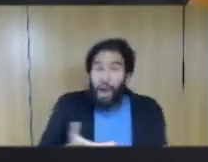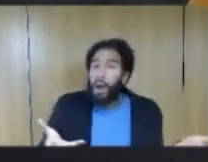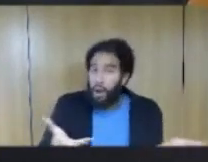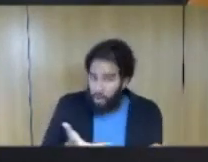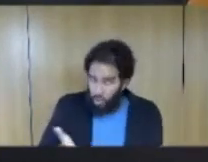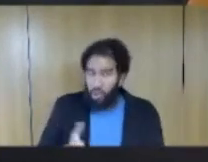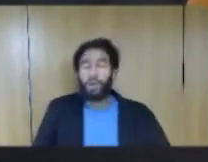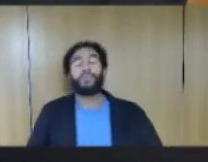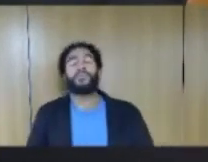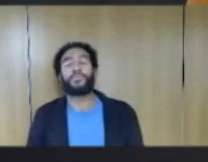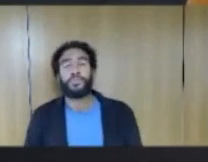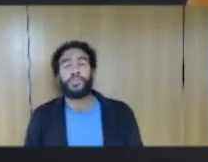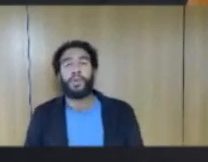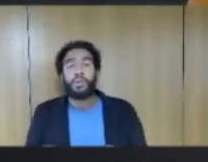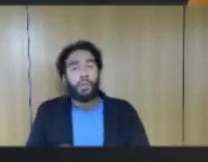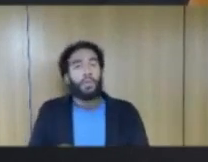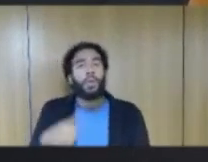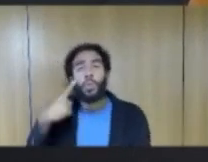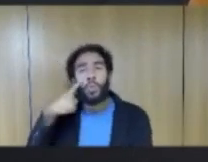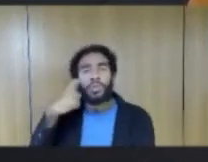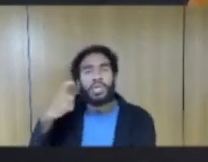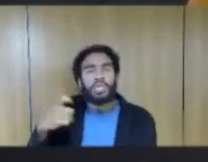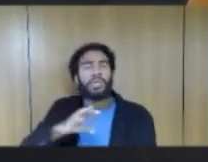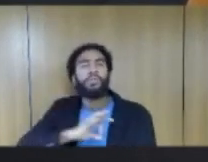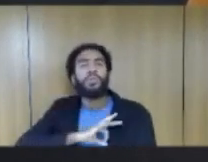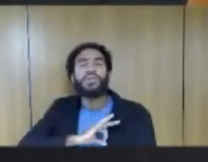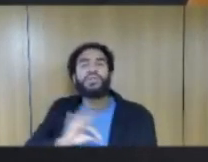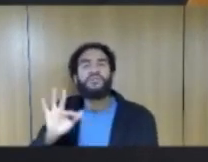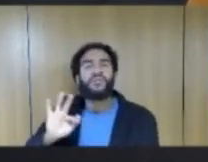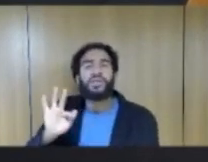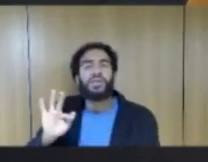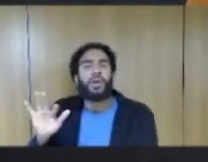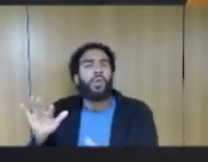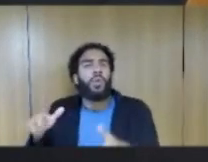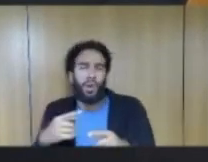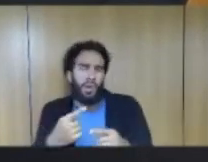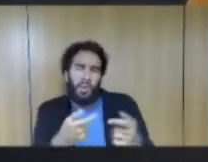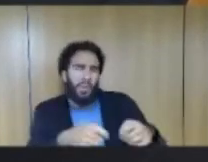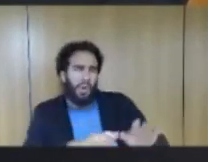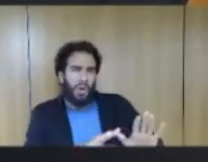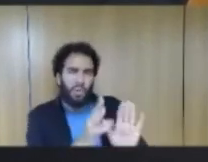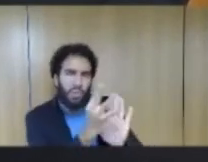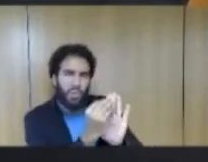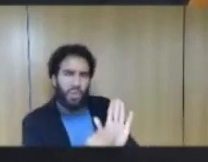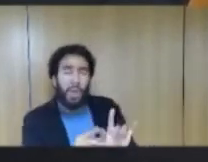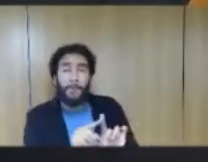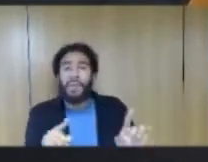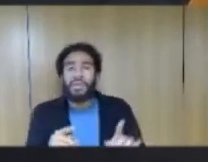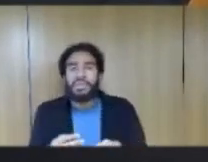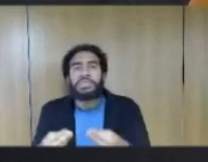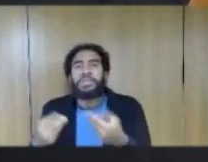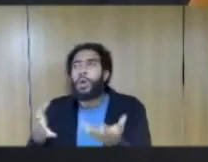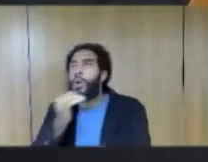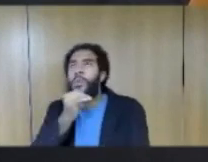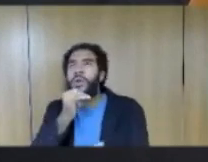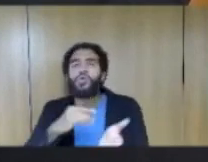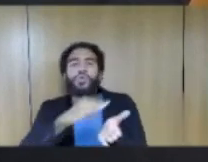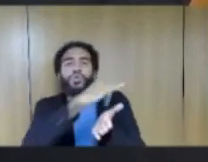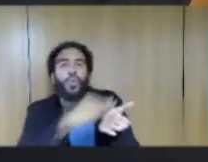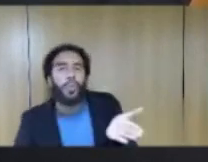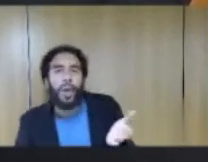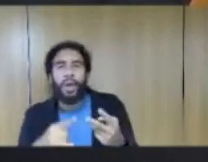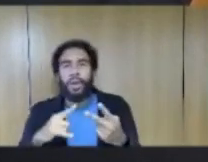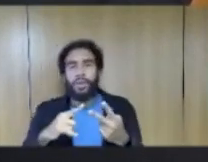qual é o interesse da peça O que que ele entregou sem que a gente entra no conteúdo mas ele entregou provas entregou sei lá documentos